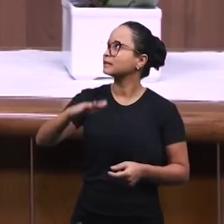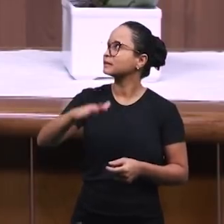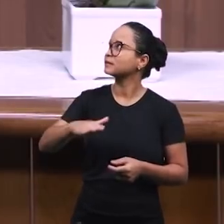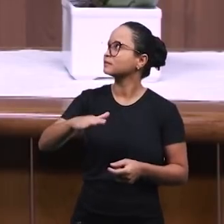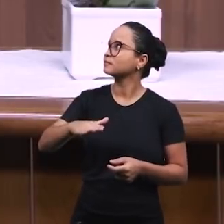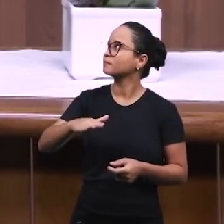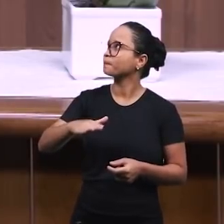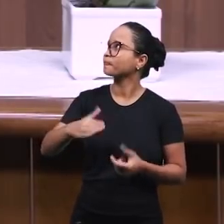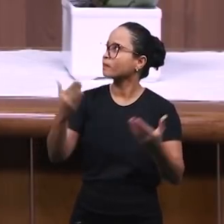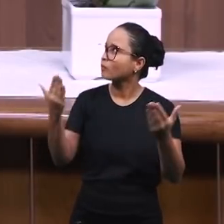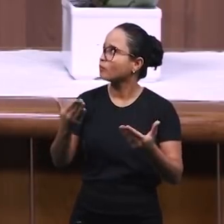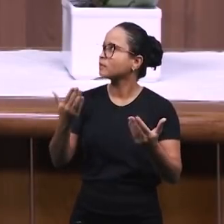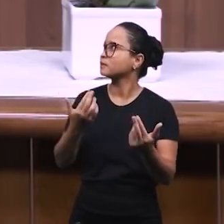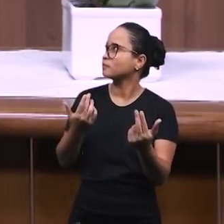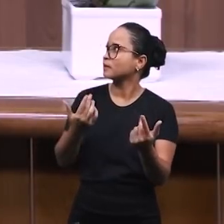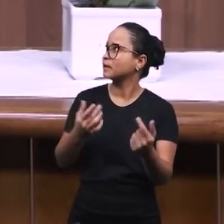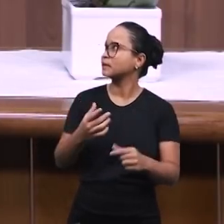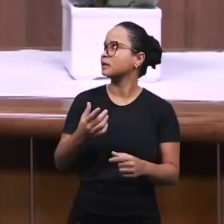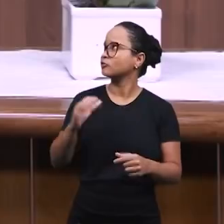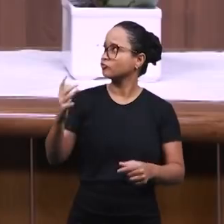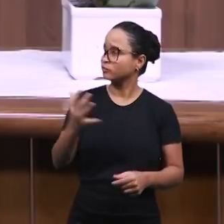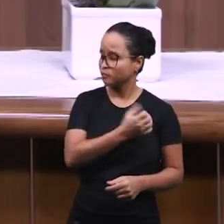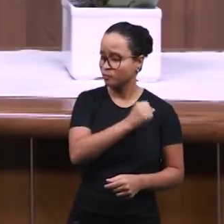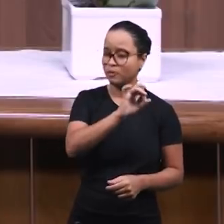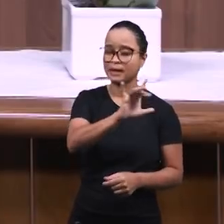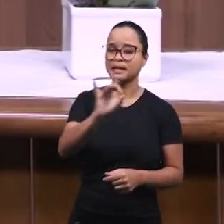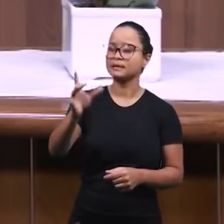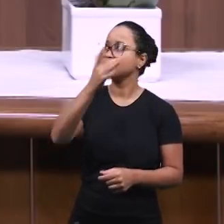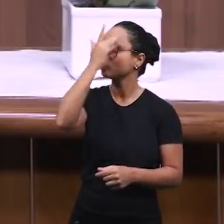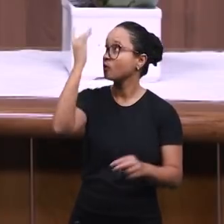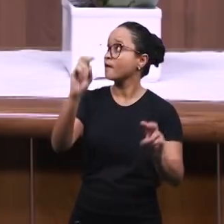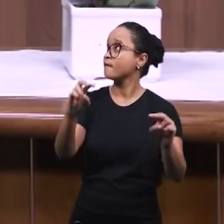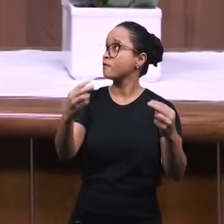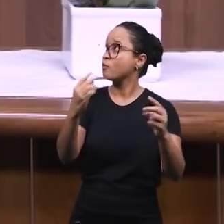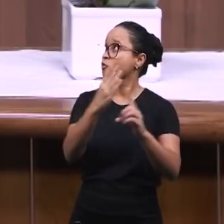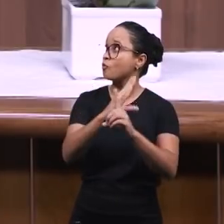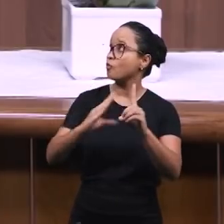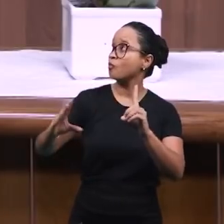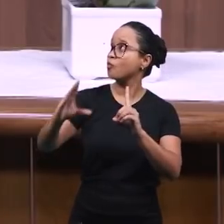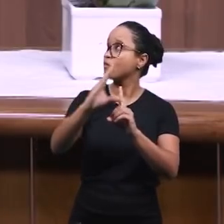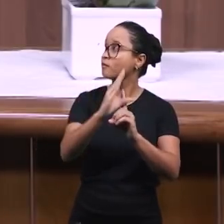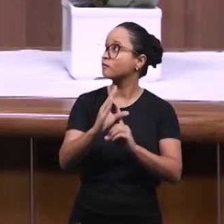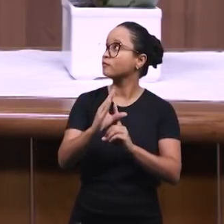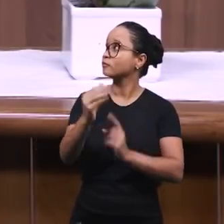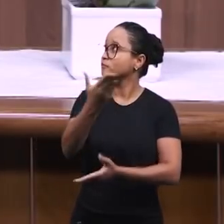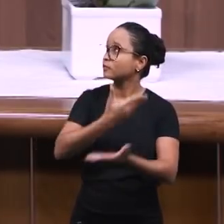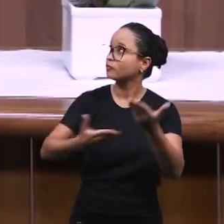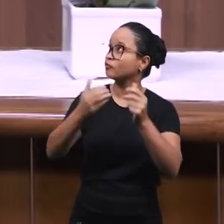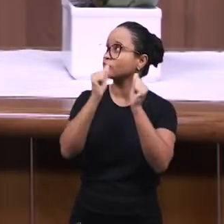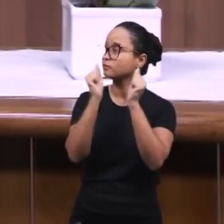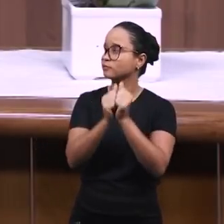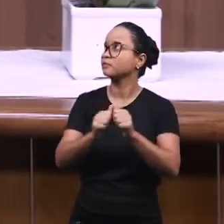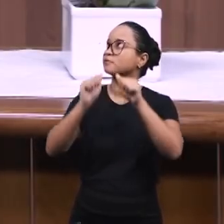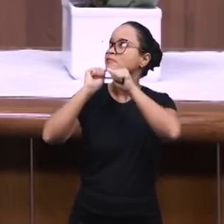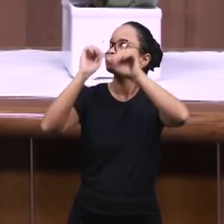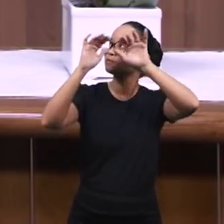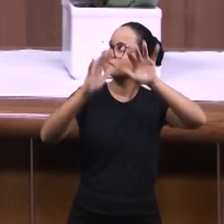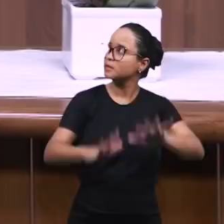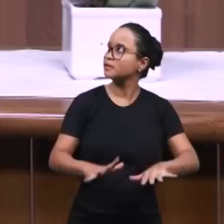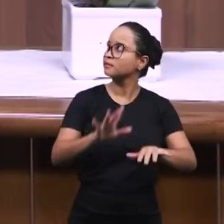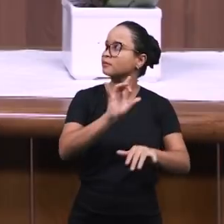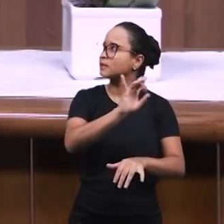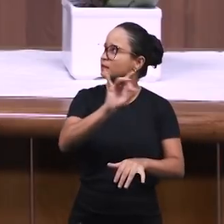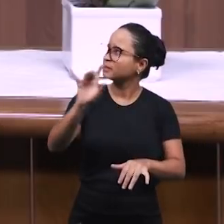fazendo a mesma coisa. Te adoramos por cada pessoa que assistiu este culto, que participou dele. Senhor, e pedimos que a tua bênção esteja